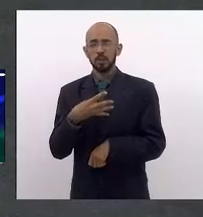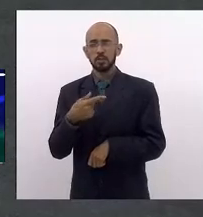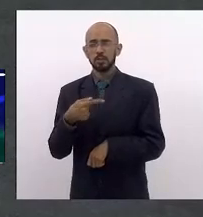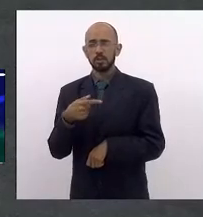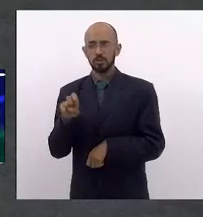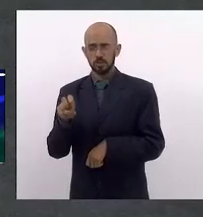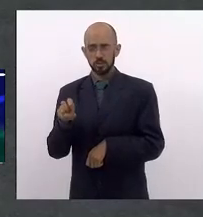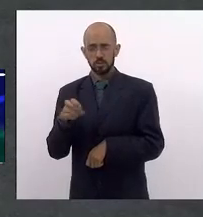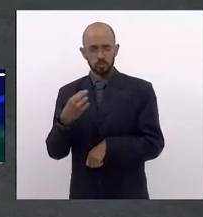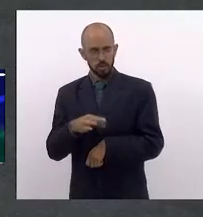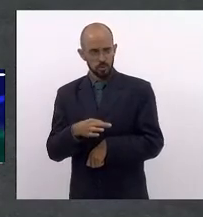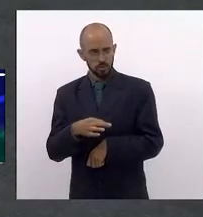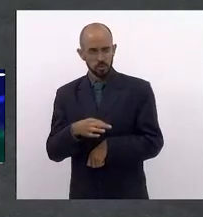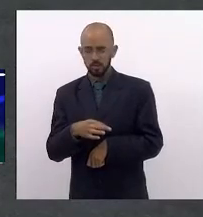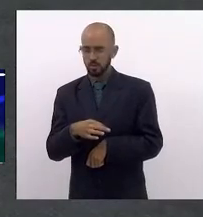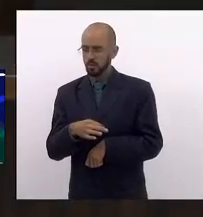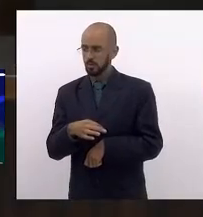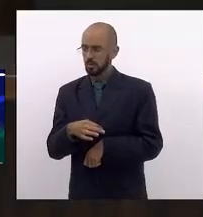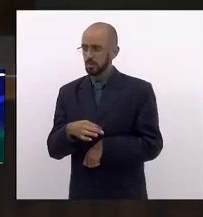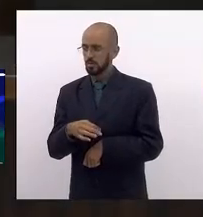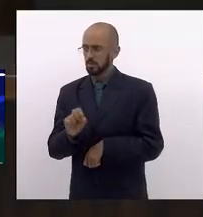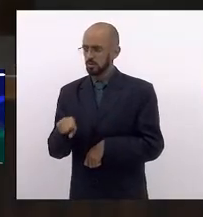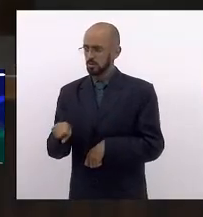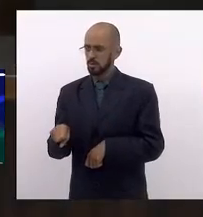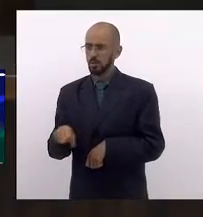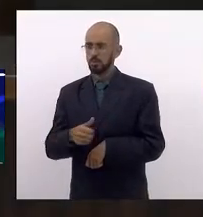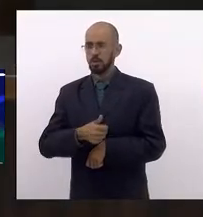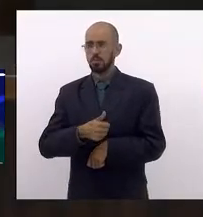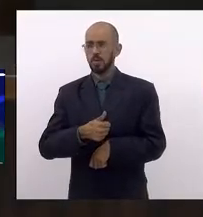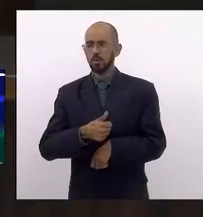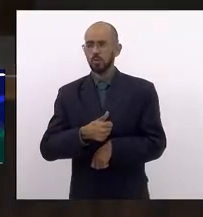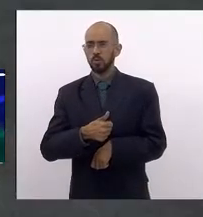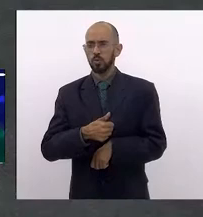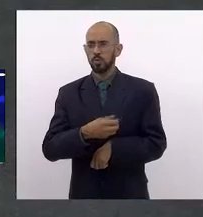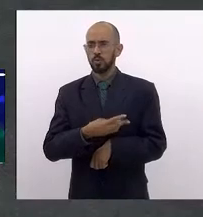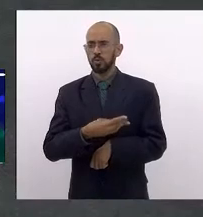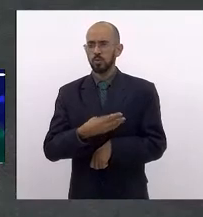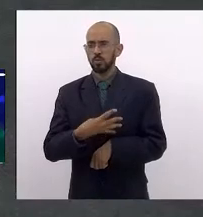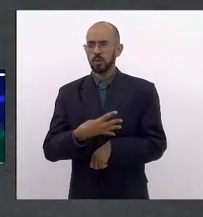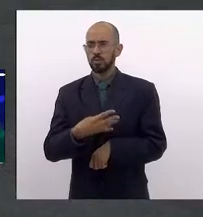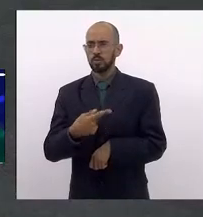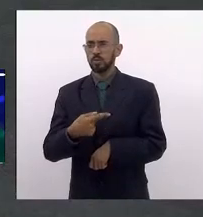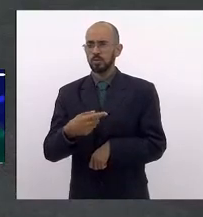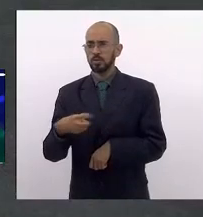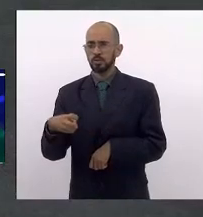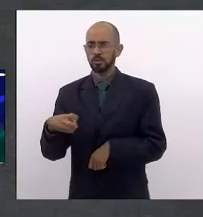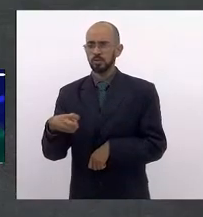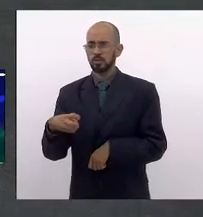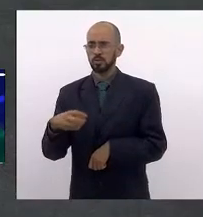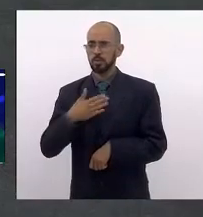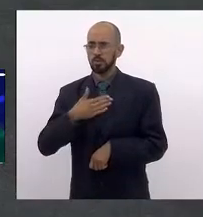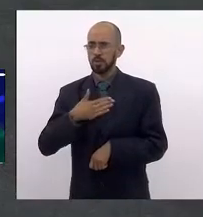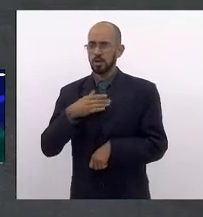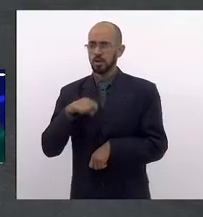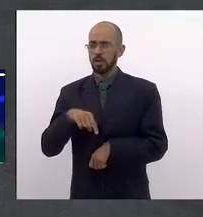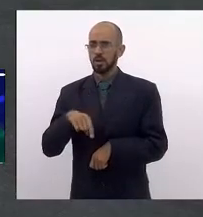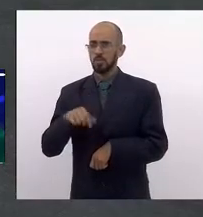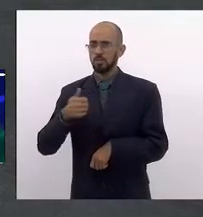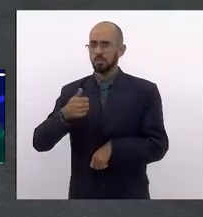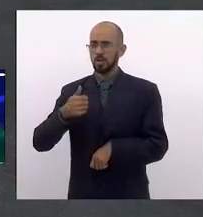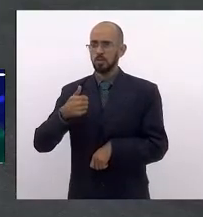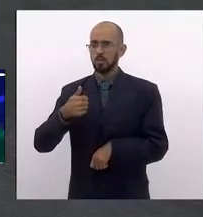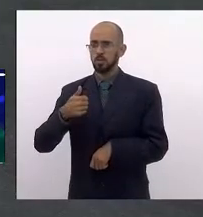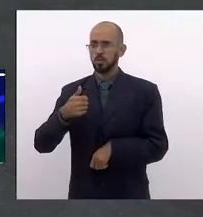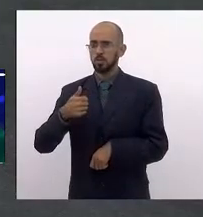esse primeiro da pauta mas é o 3475 isso na minha é a primeira